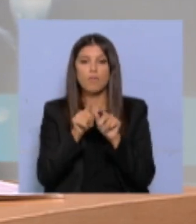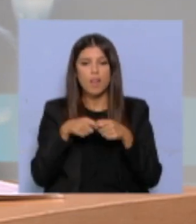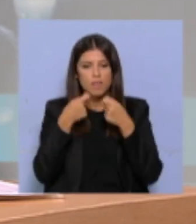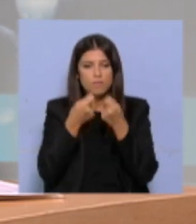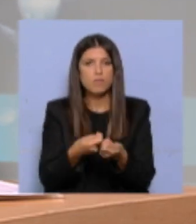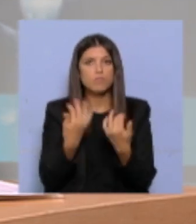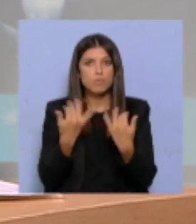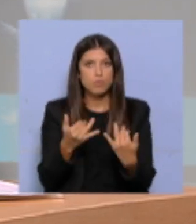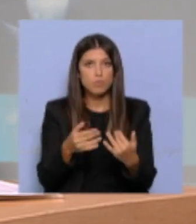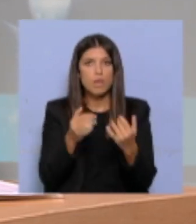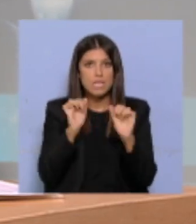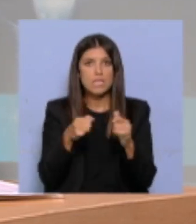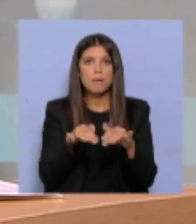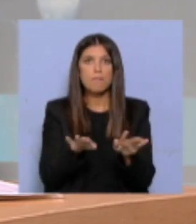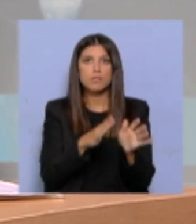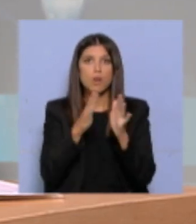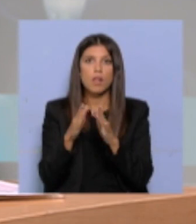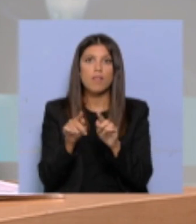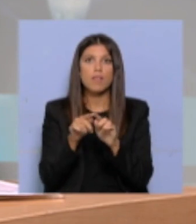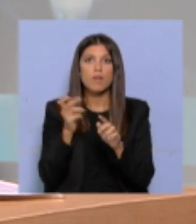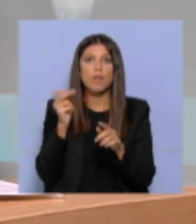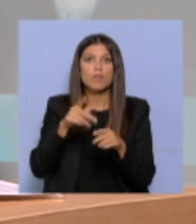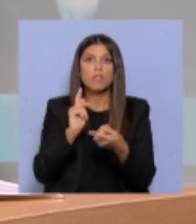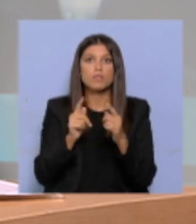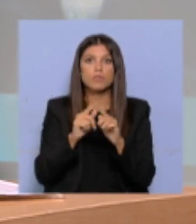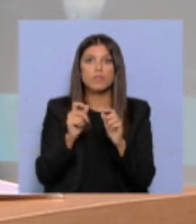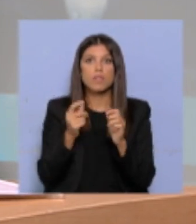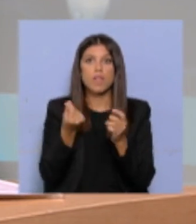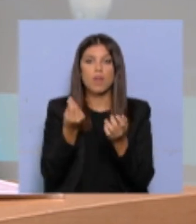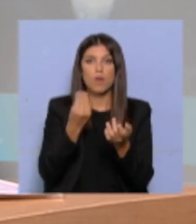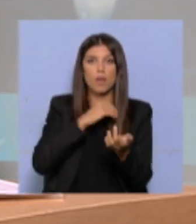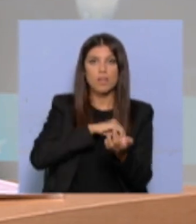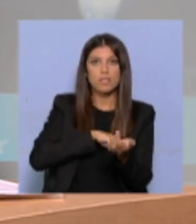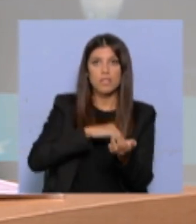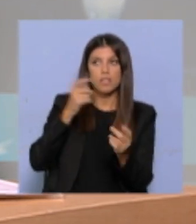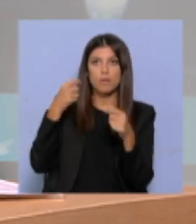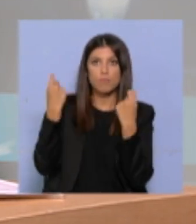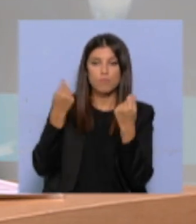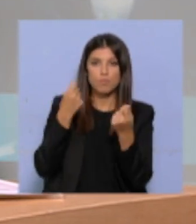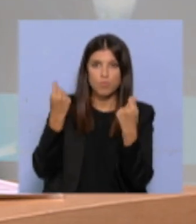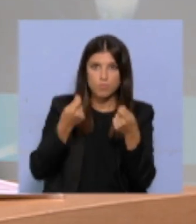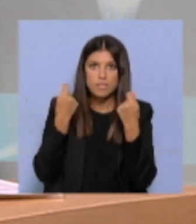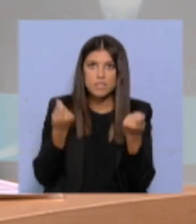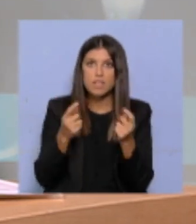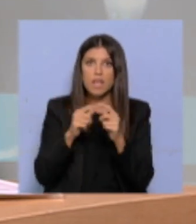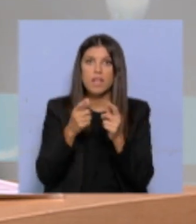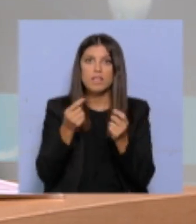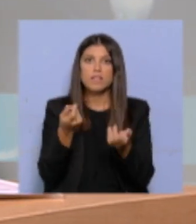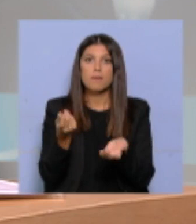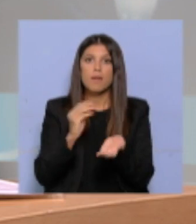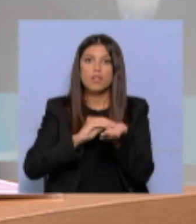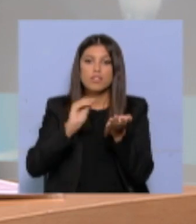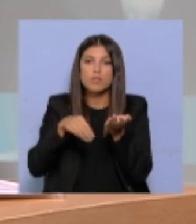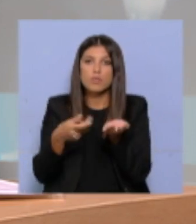fortemente no digital, o que acontece é que ainda a receita publicitária e a receita também da cobrança das